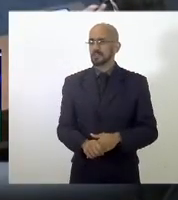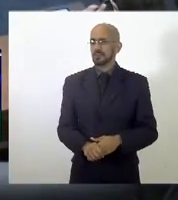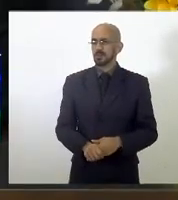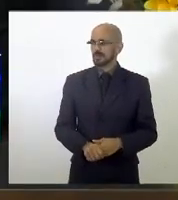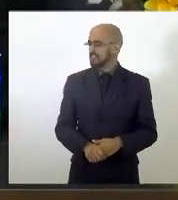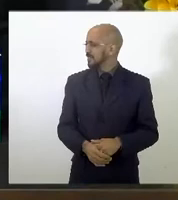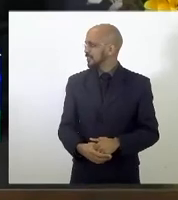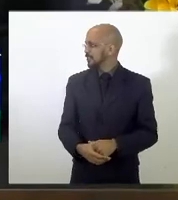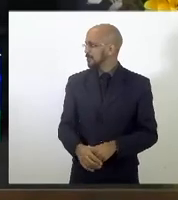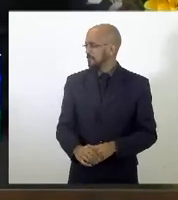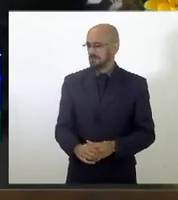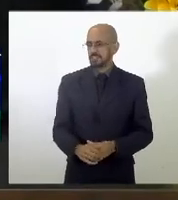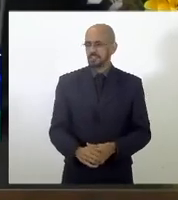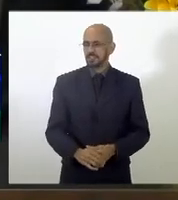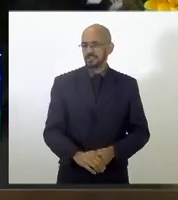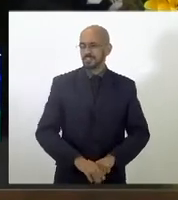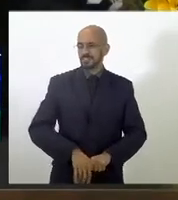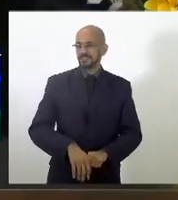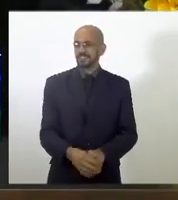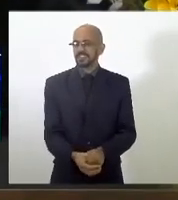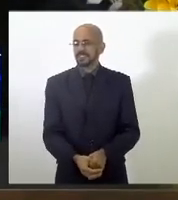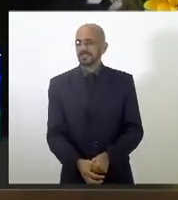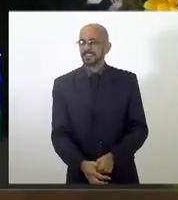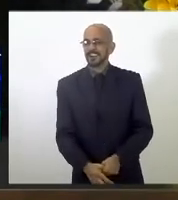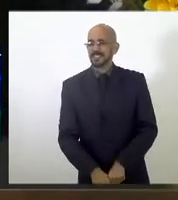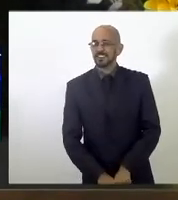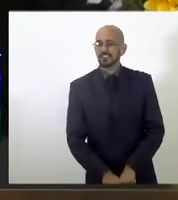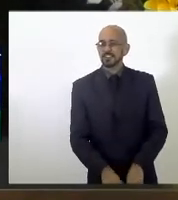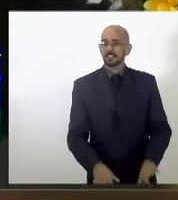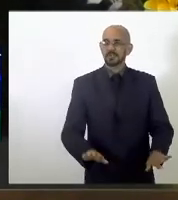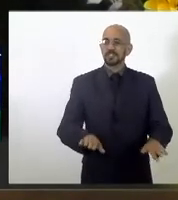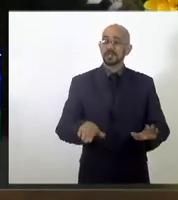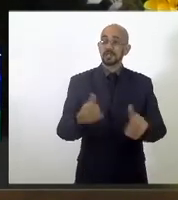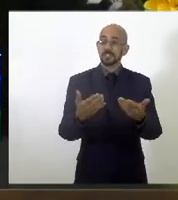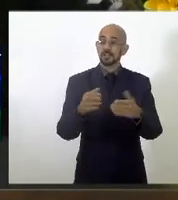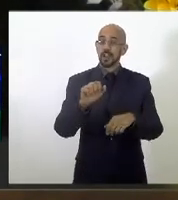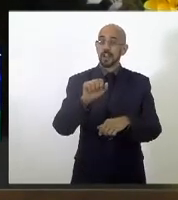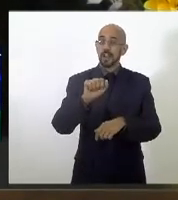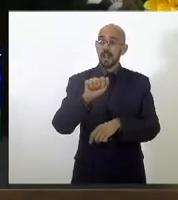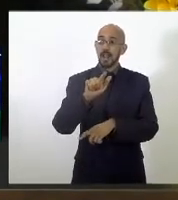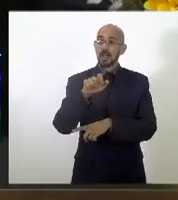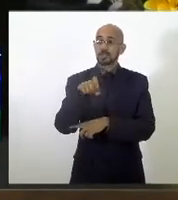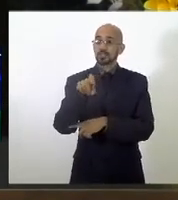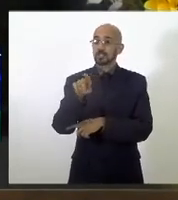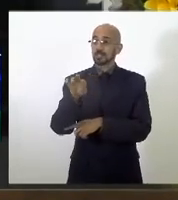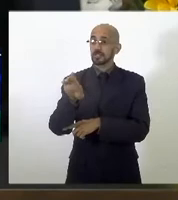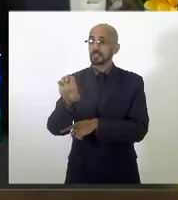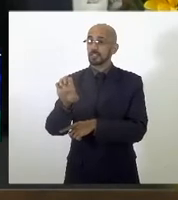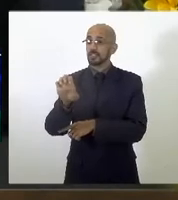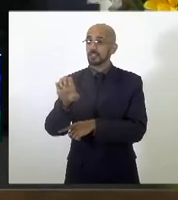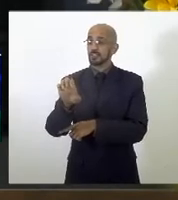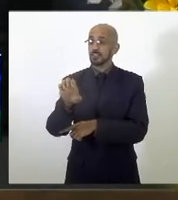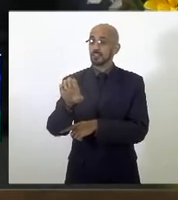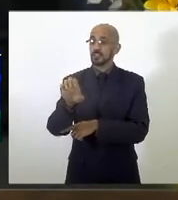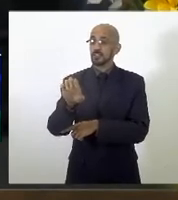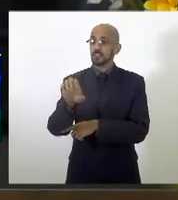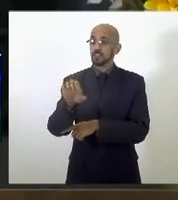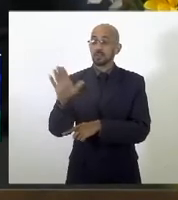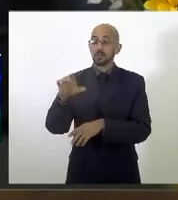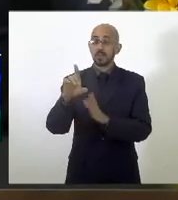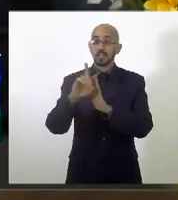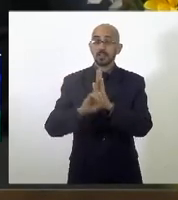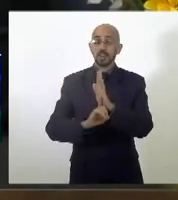Próximo orador inscrito para discutir, deputado Alexandre Knoploch. Perdão, para